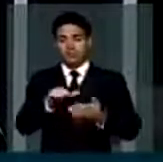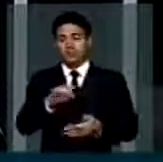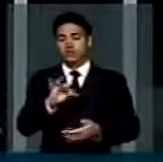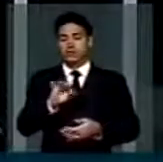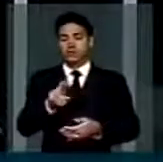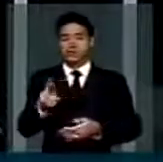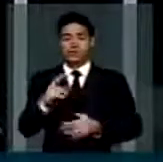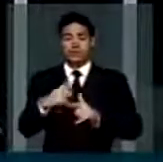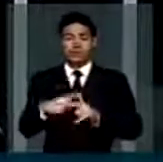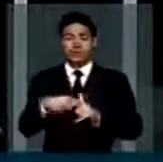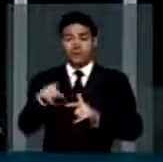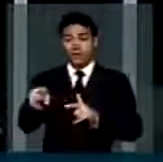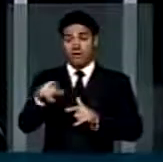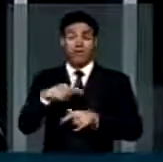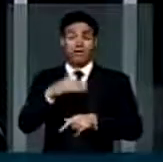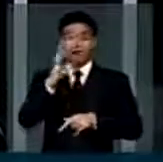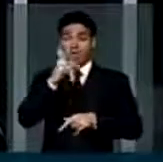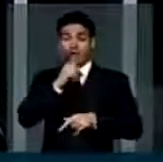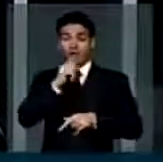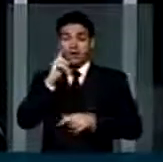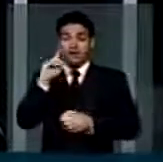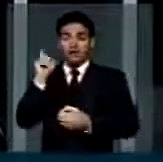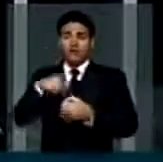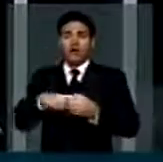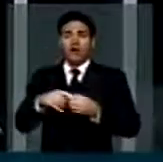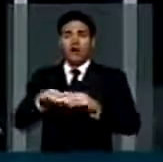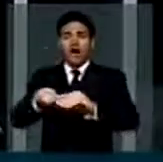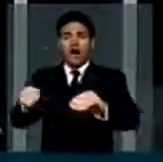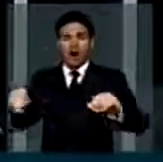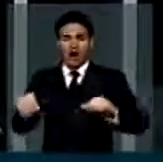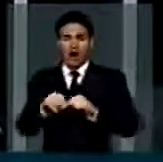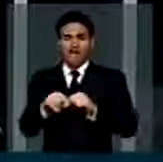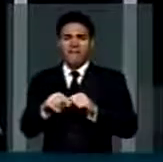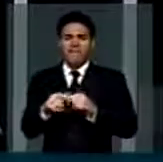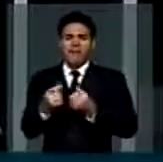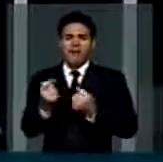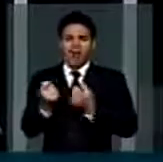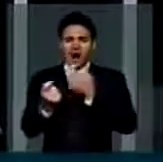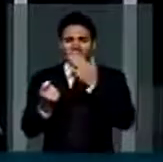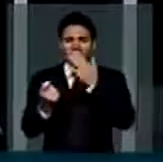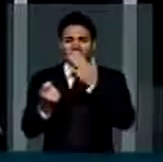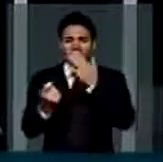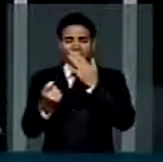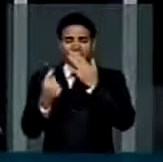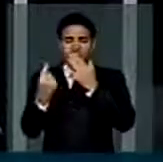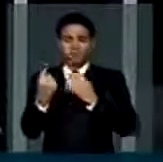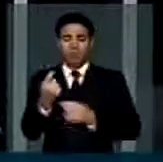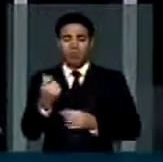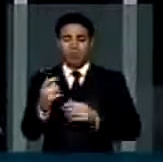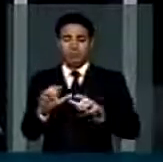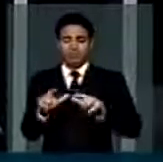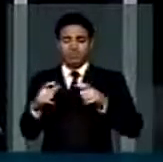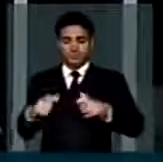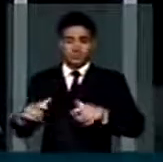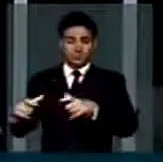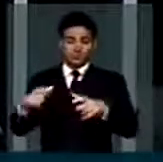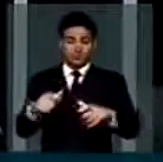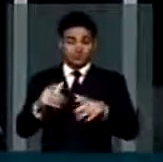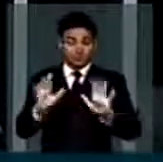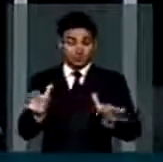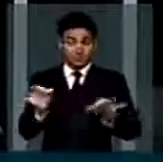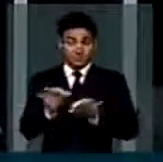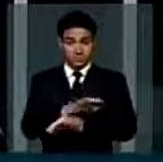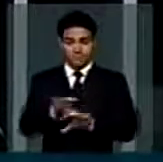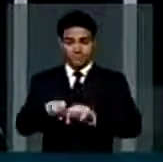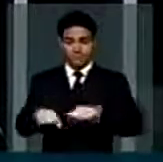para devolver esses territórios para os remanescentes. E os poucos territórios, deputado Luiz Couto, que foram titulados, estão